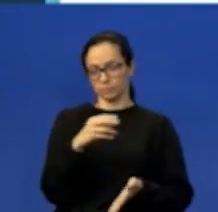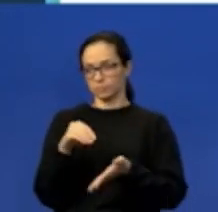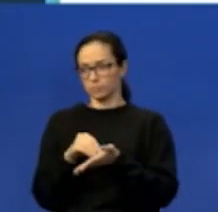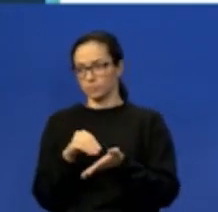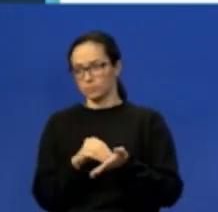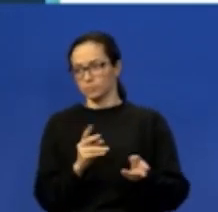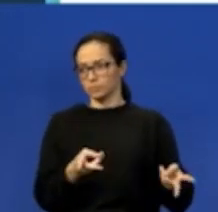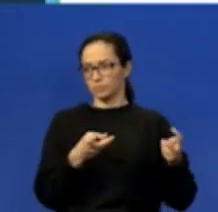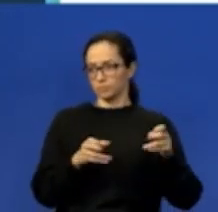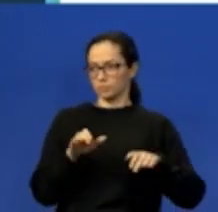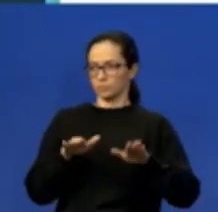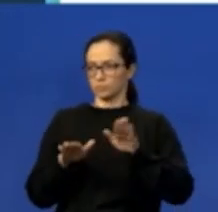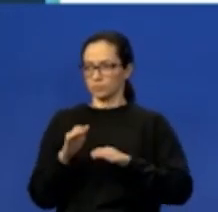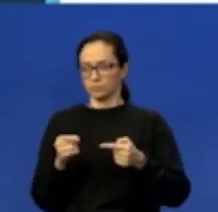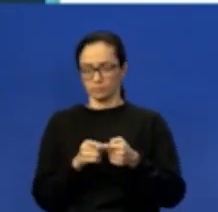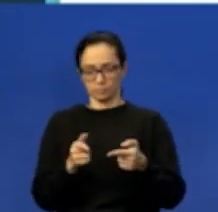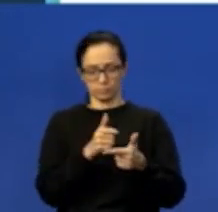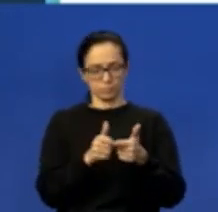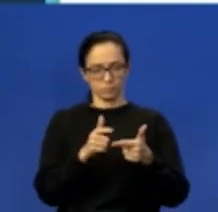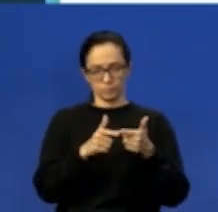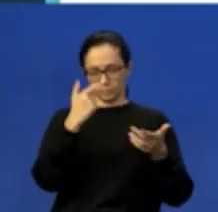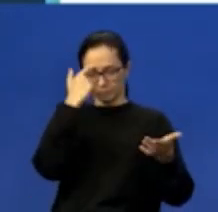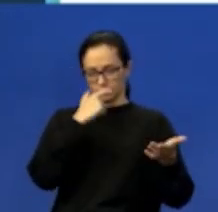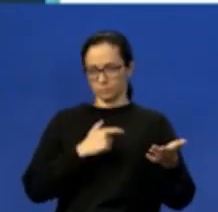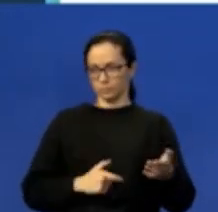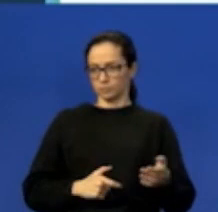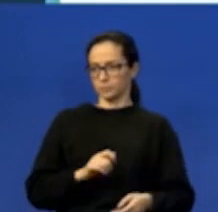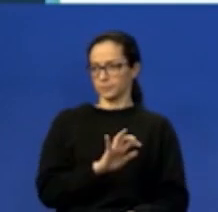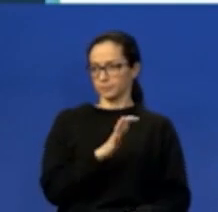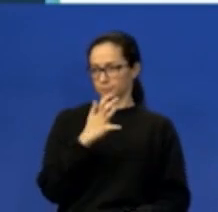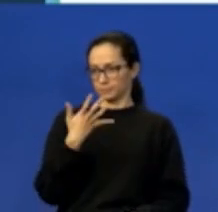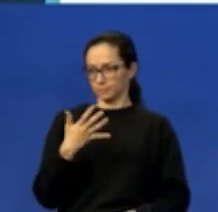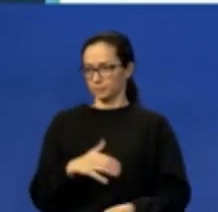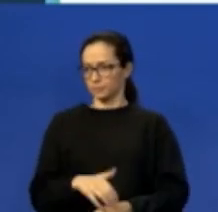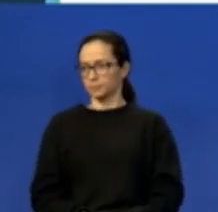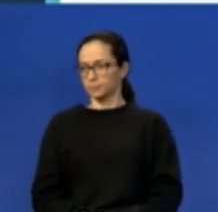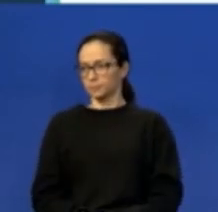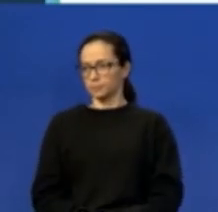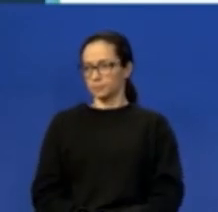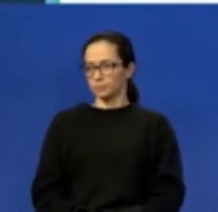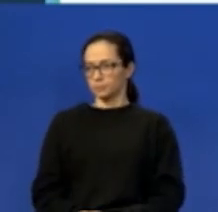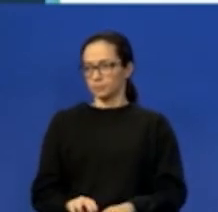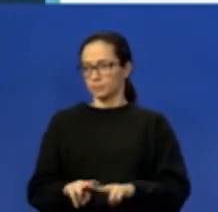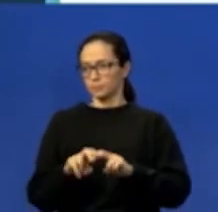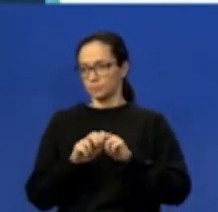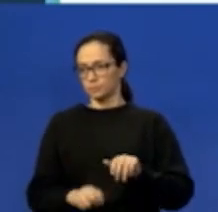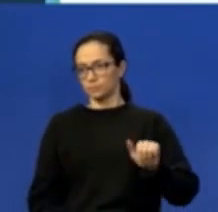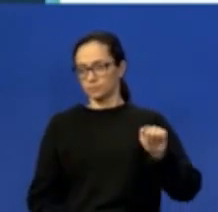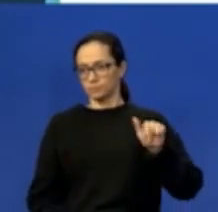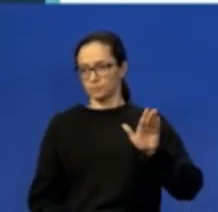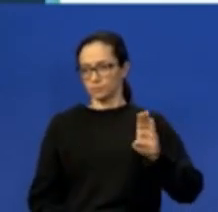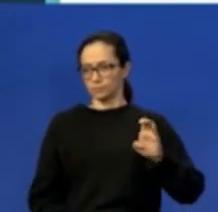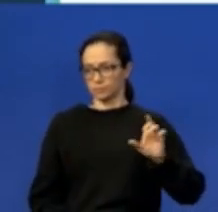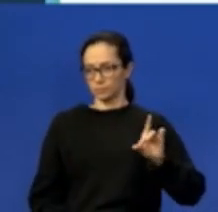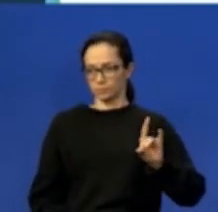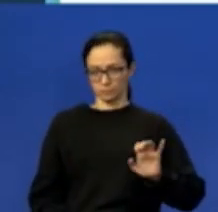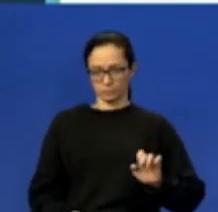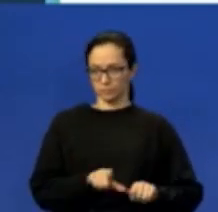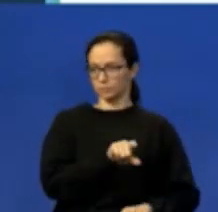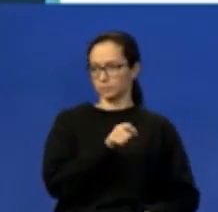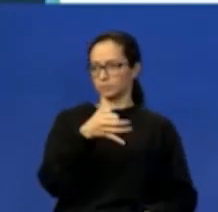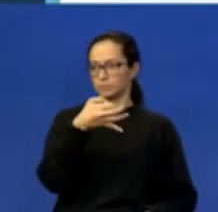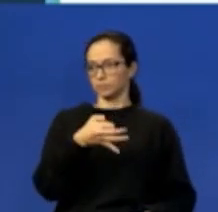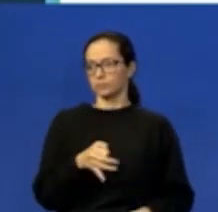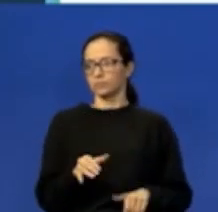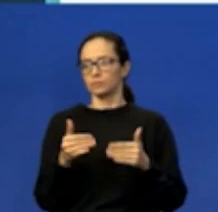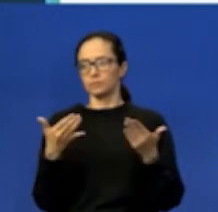elementos pode estar relacionada a disfunções orgânicas, além dos valores de referência. Então, nós vamos analisar essas alternativas abaixo e julgar